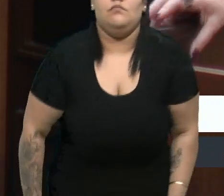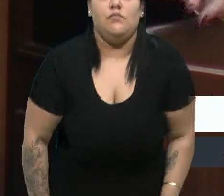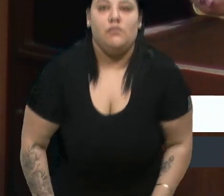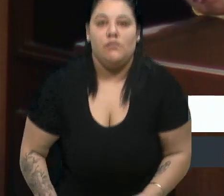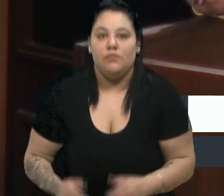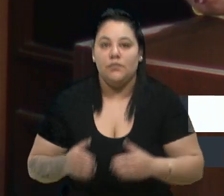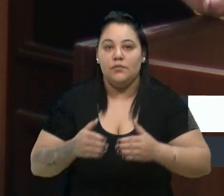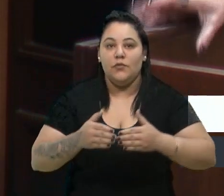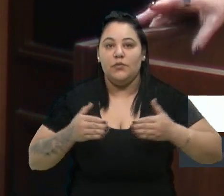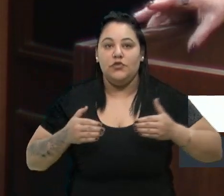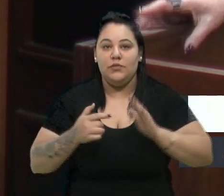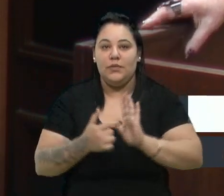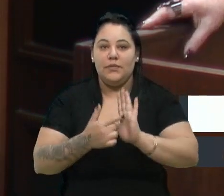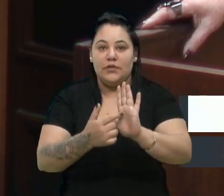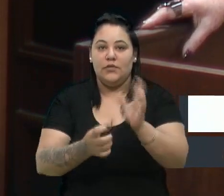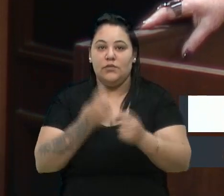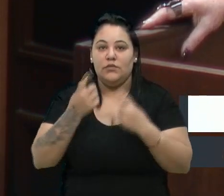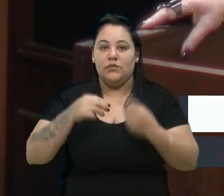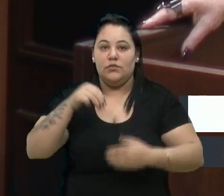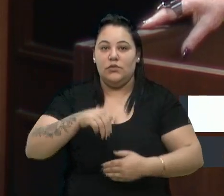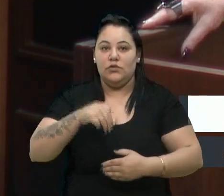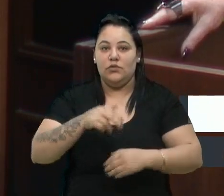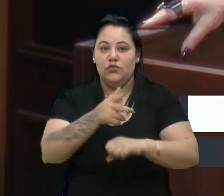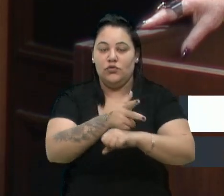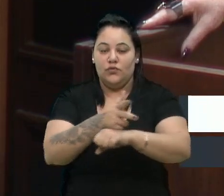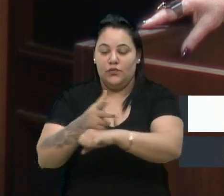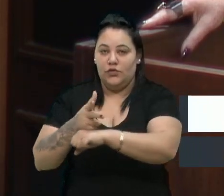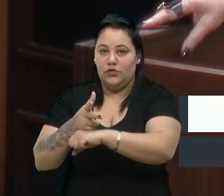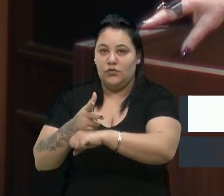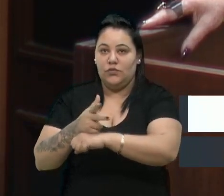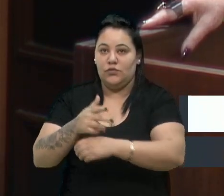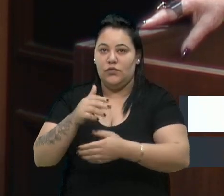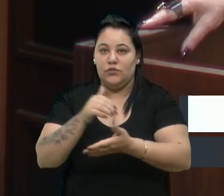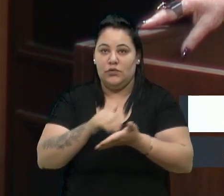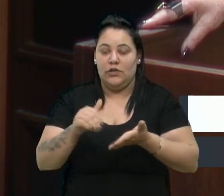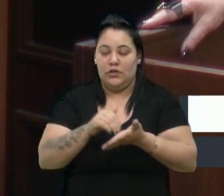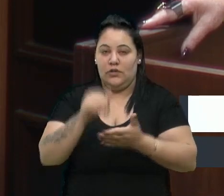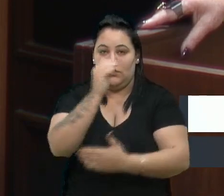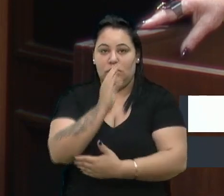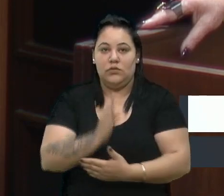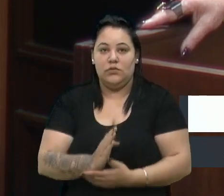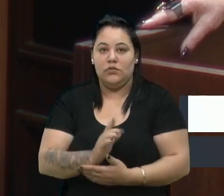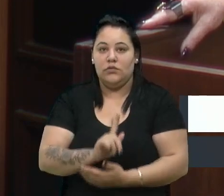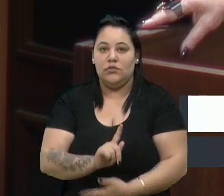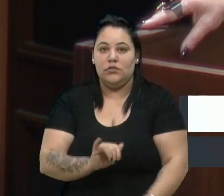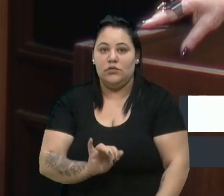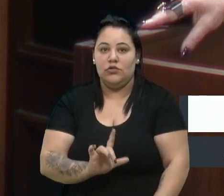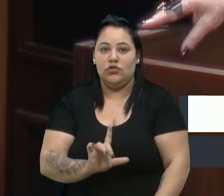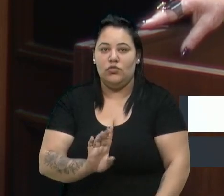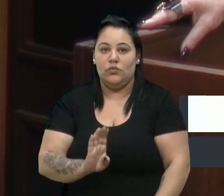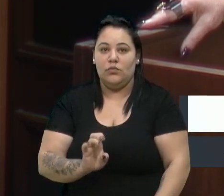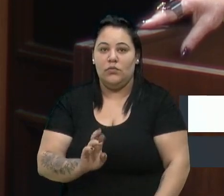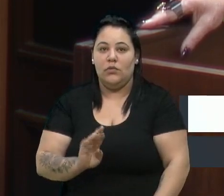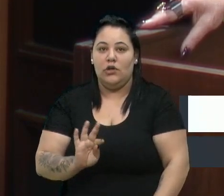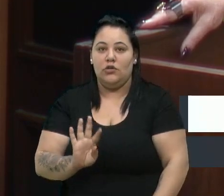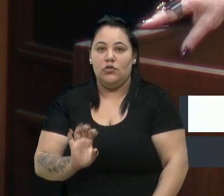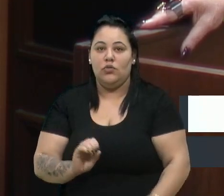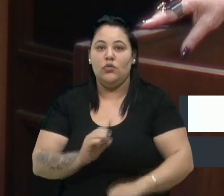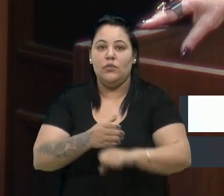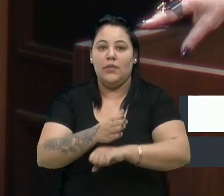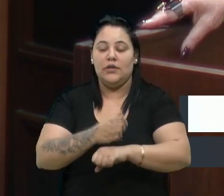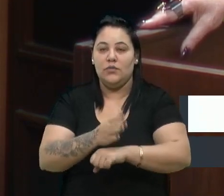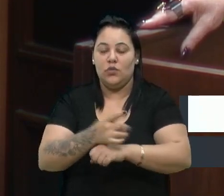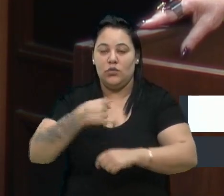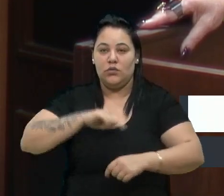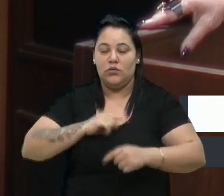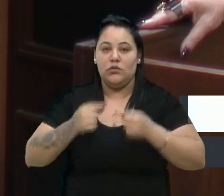agora uns minutinhos do vídeo do secretário nacional, o Gilberto Carvalho, que participou do nosso